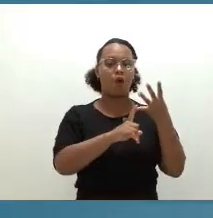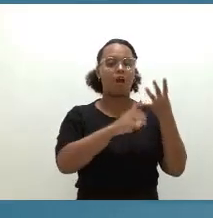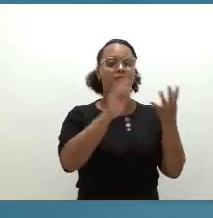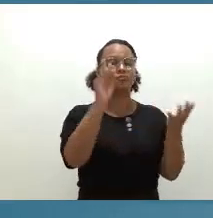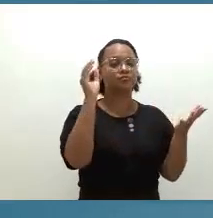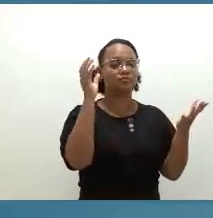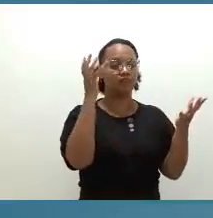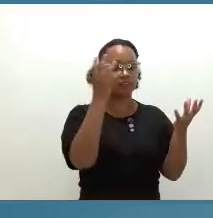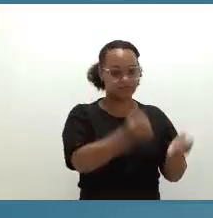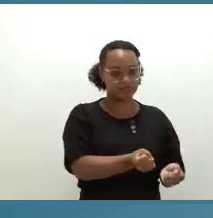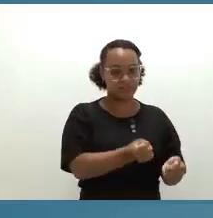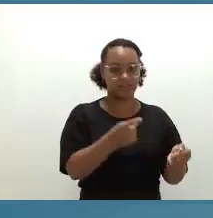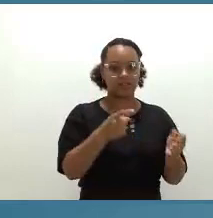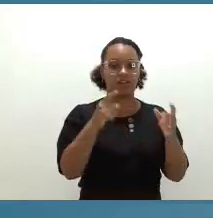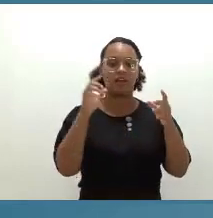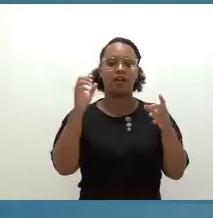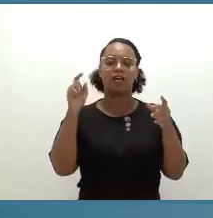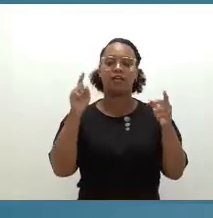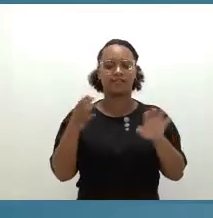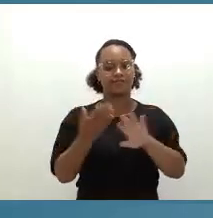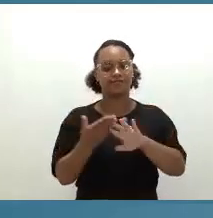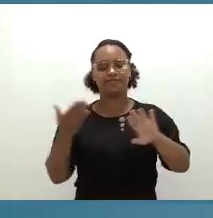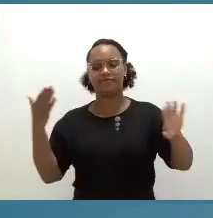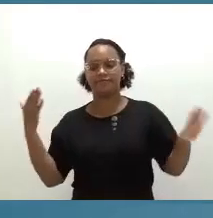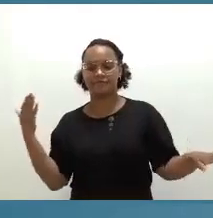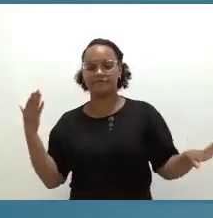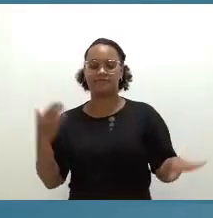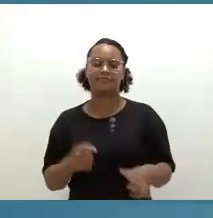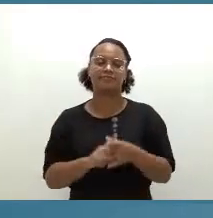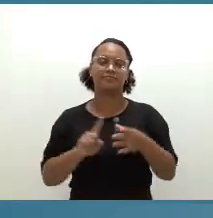também não se importaria e não...